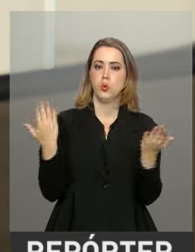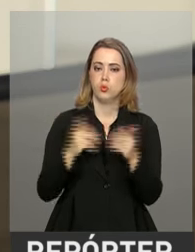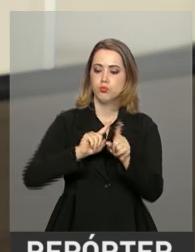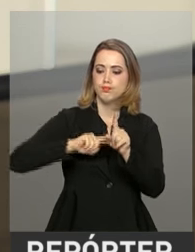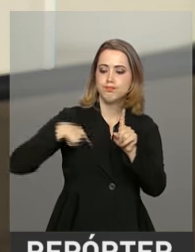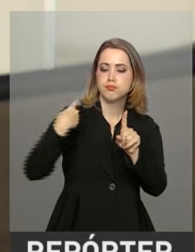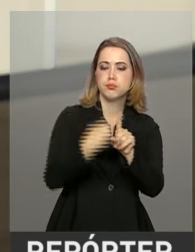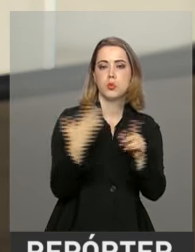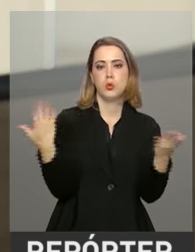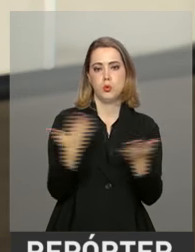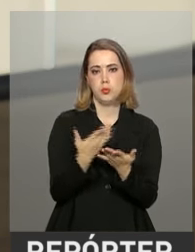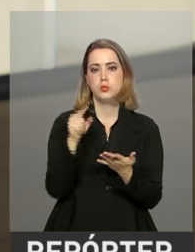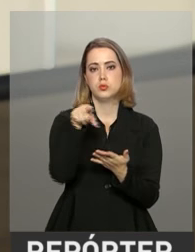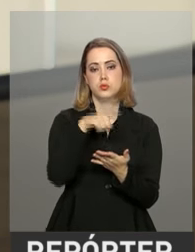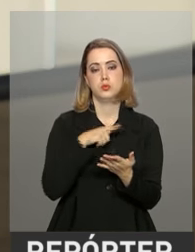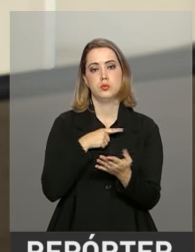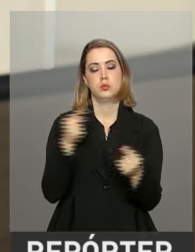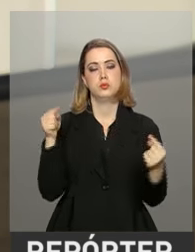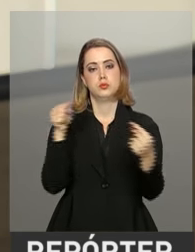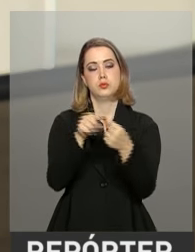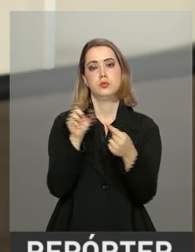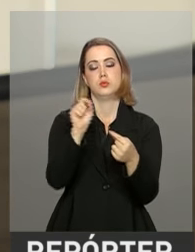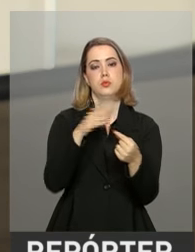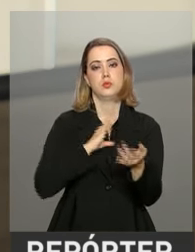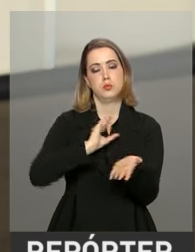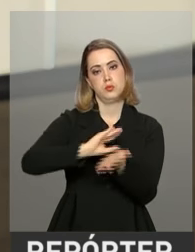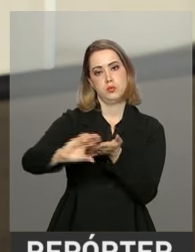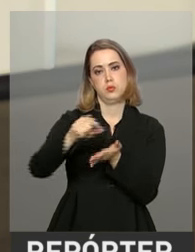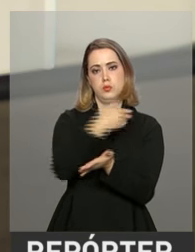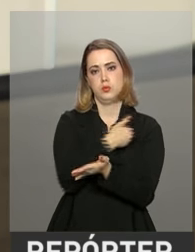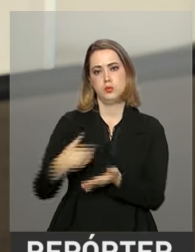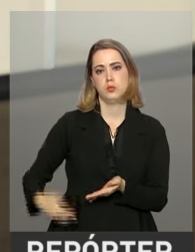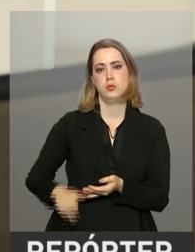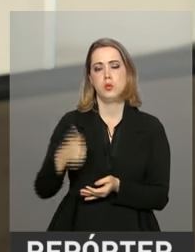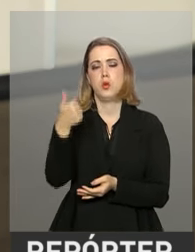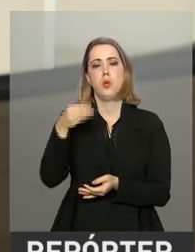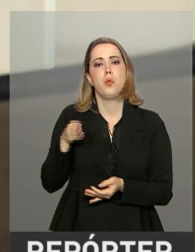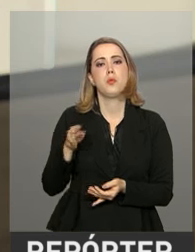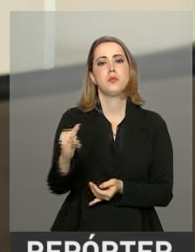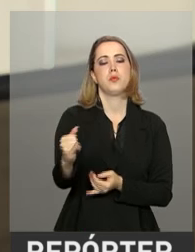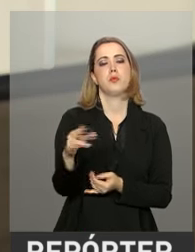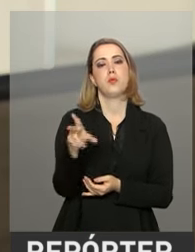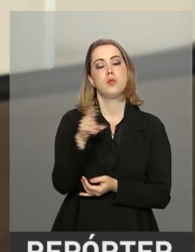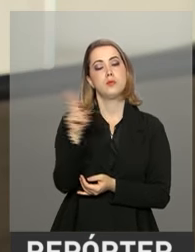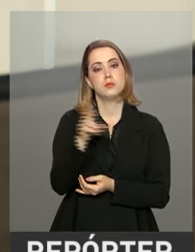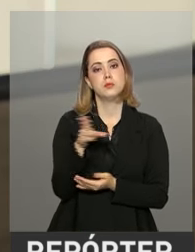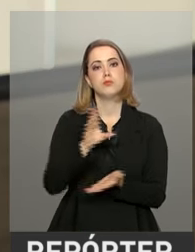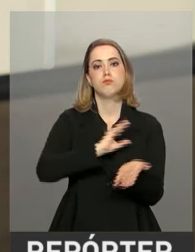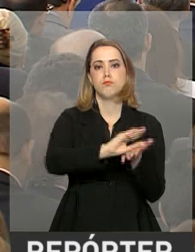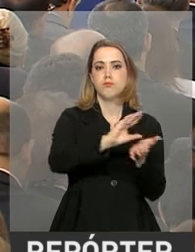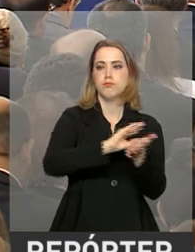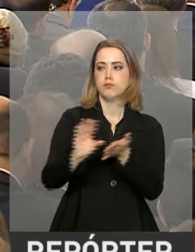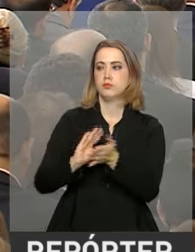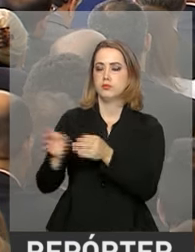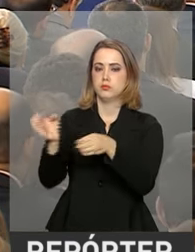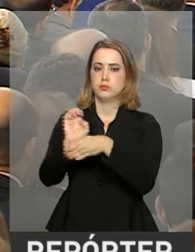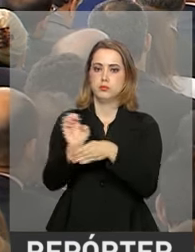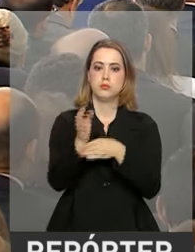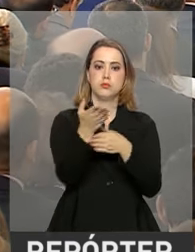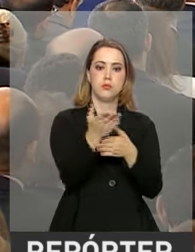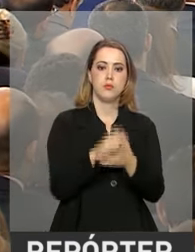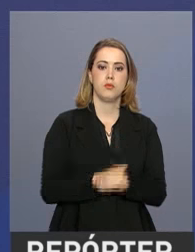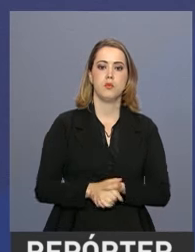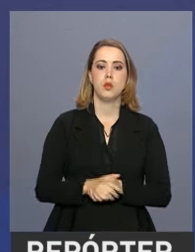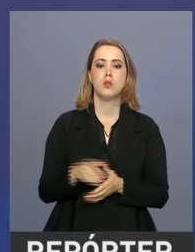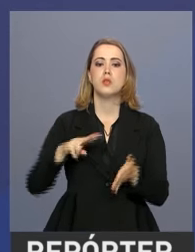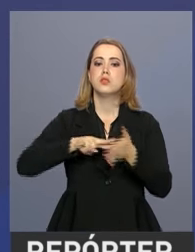meta virá realidade o governo federal Vai destinar R 1 bilhão meio deais os estados que significa em termos